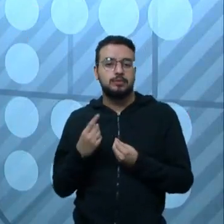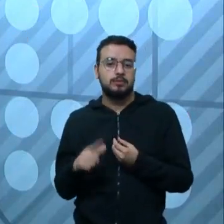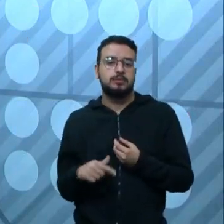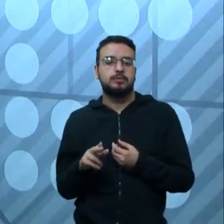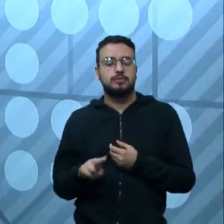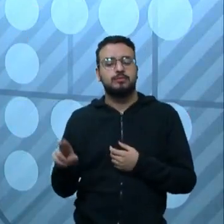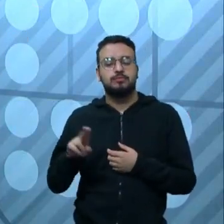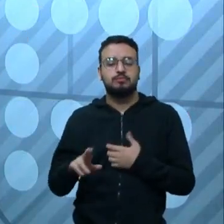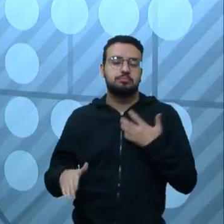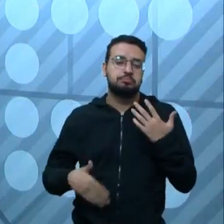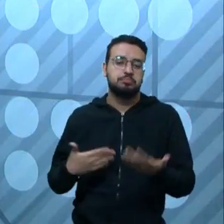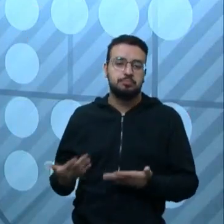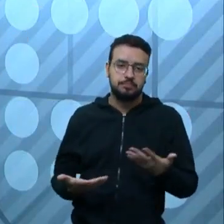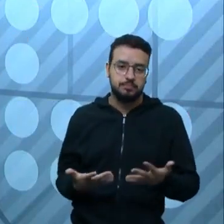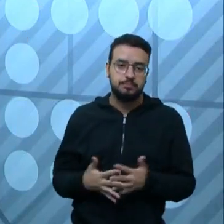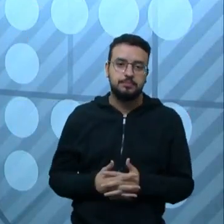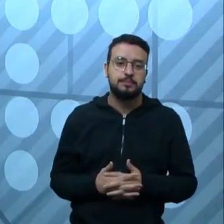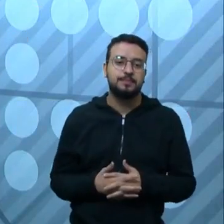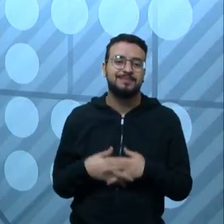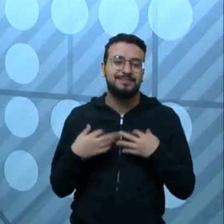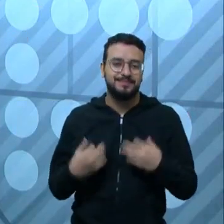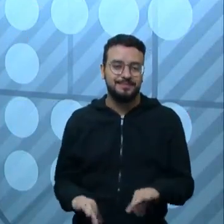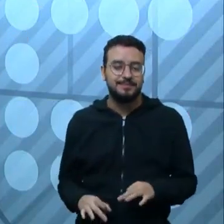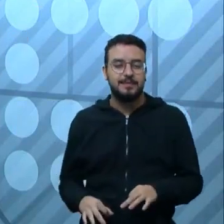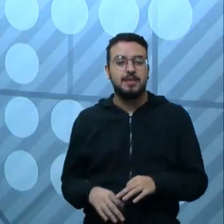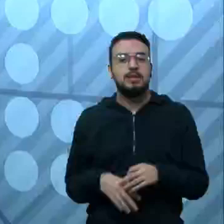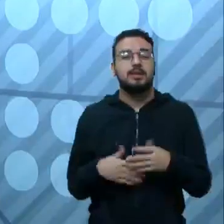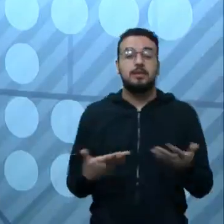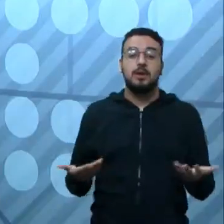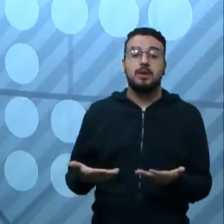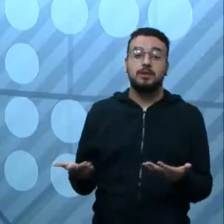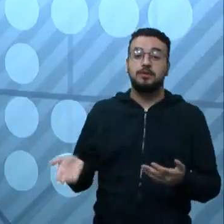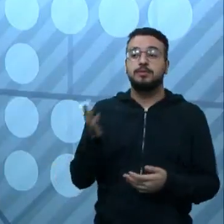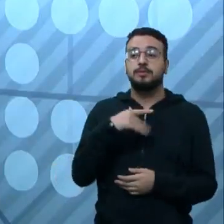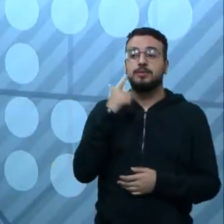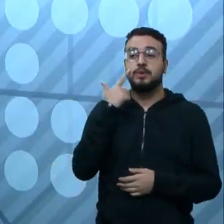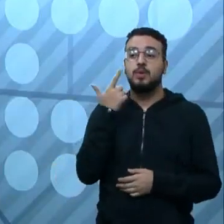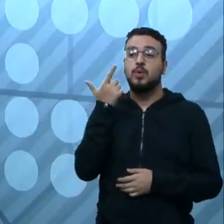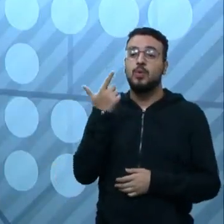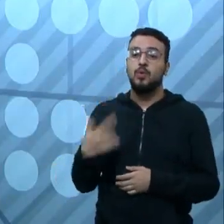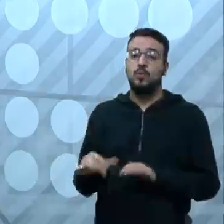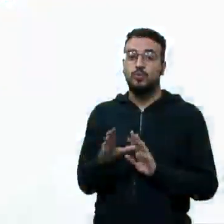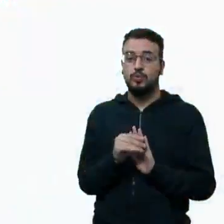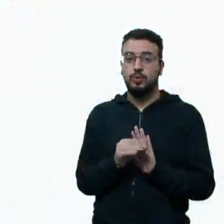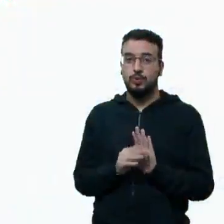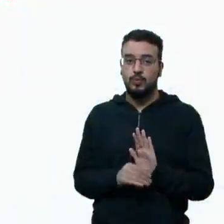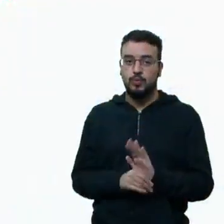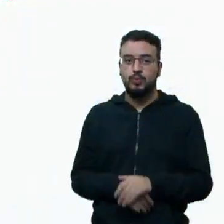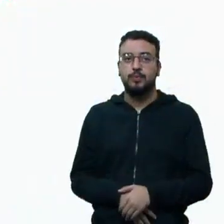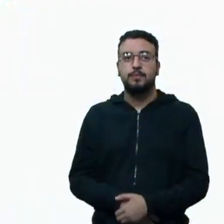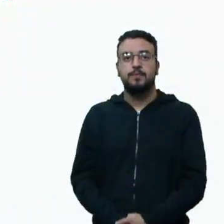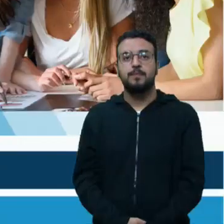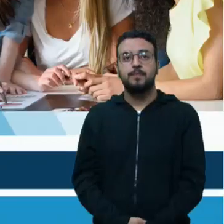trabalhando justamente para que aquilo aconteça, tá certo? Bom, agora a gente vai para outro conteúdo, vamos ao quadro.